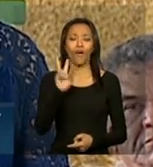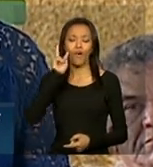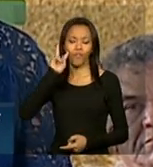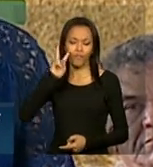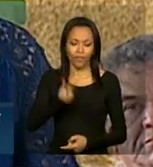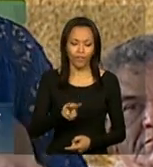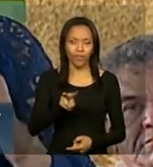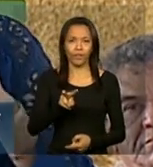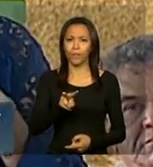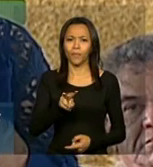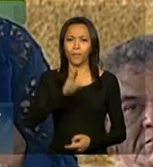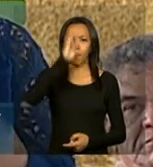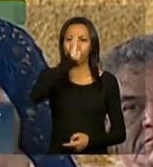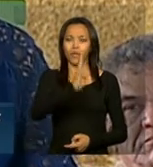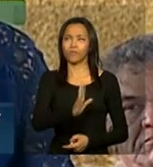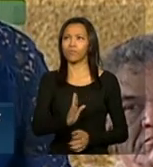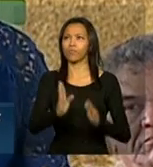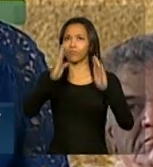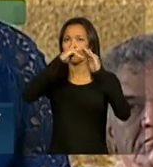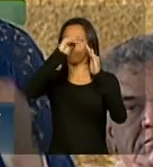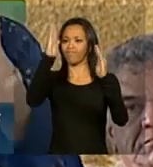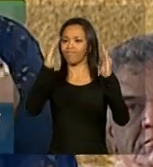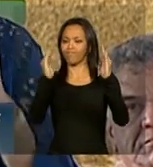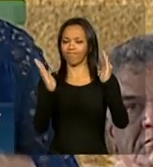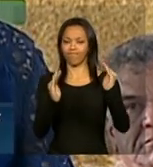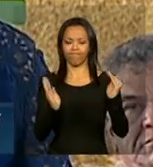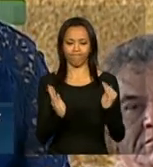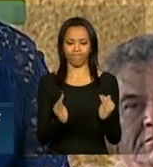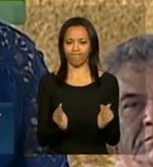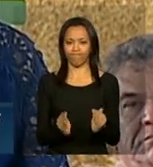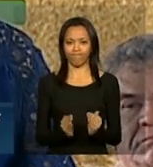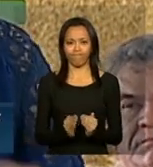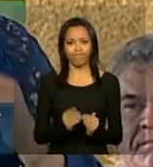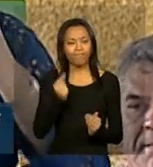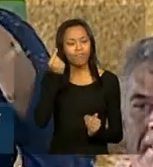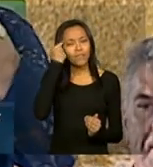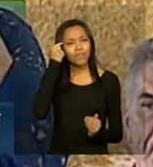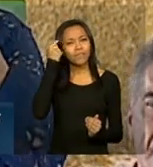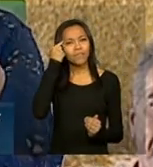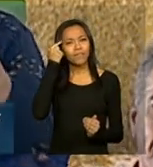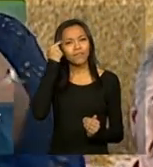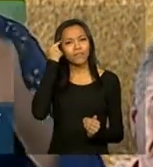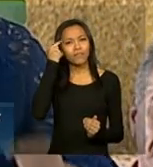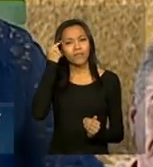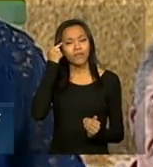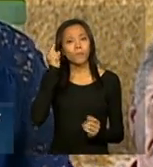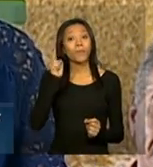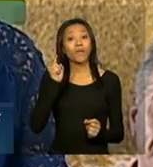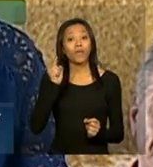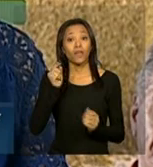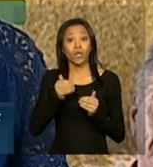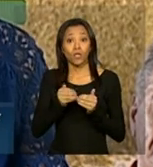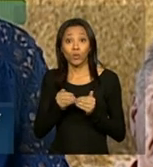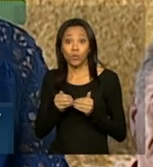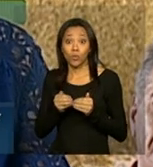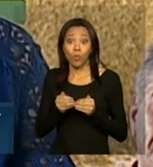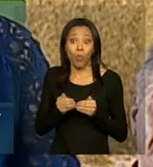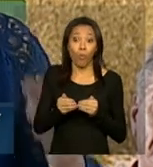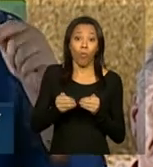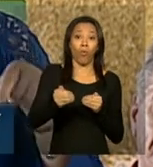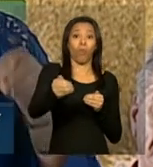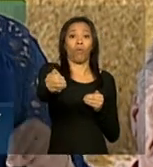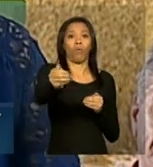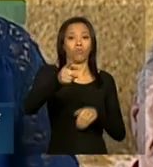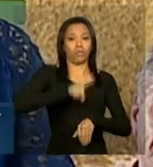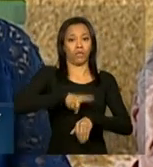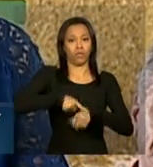Brasil tendo sempre a perspectiva do longo e do médio prazo.